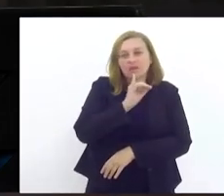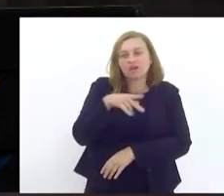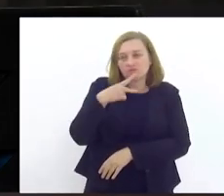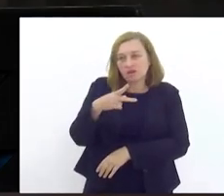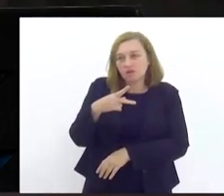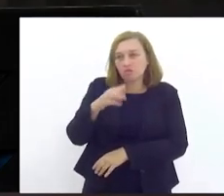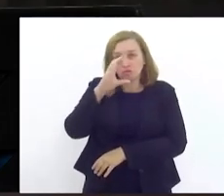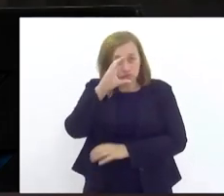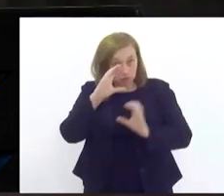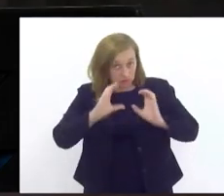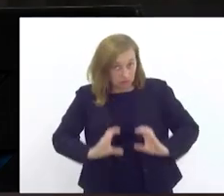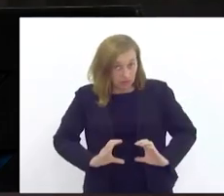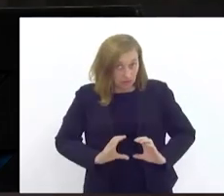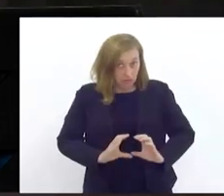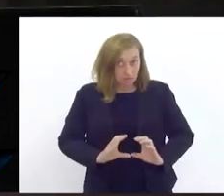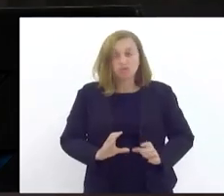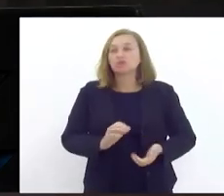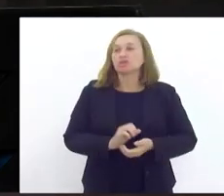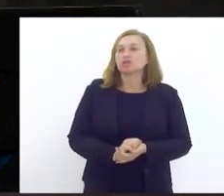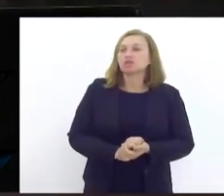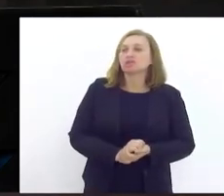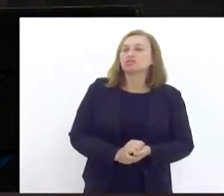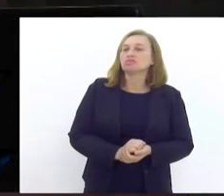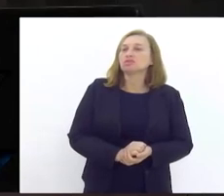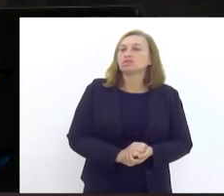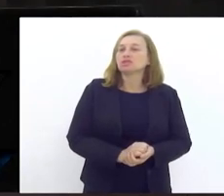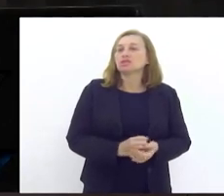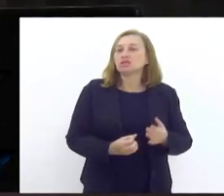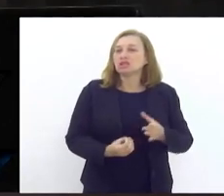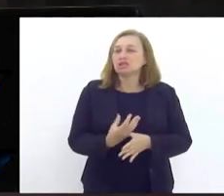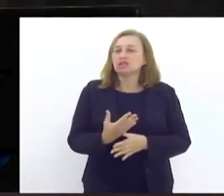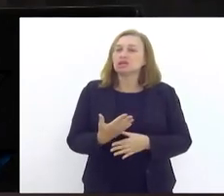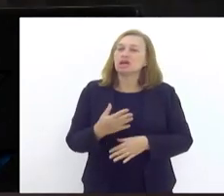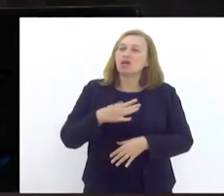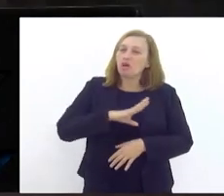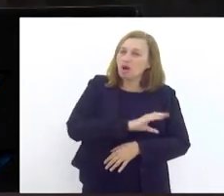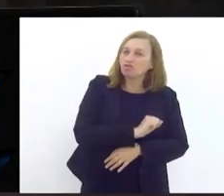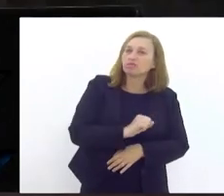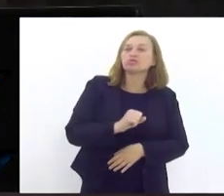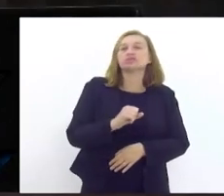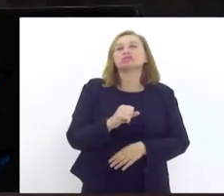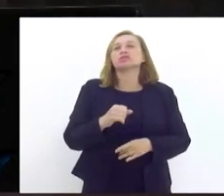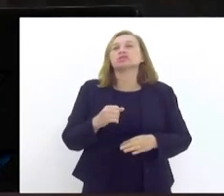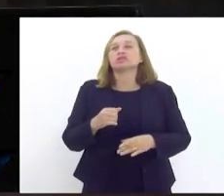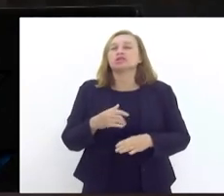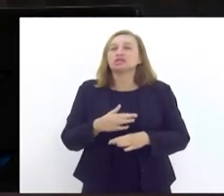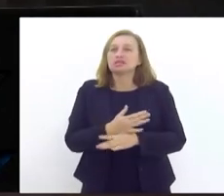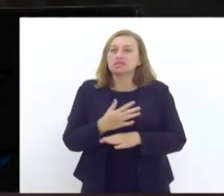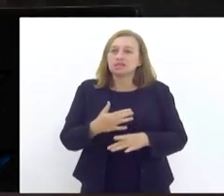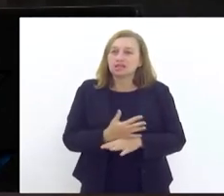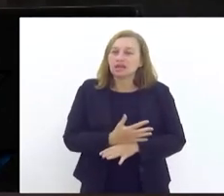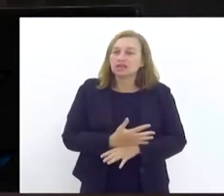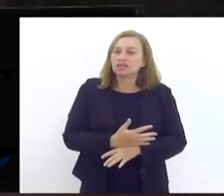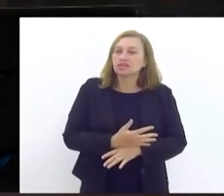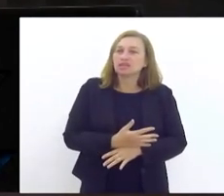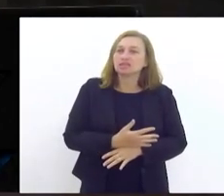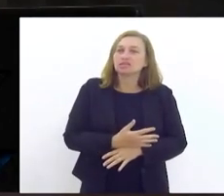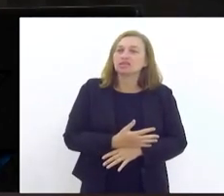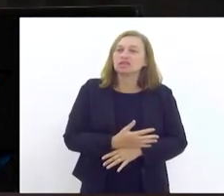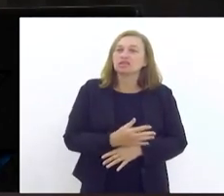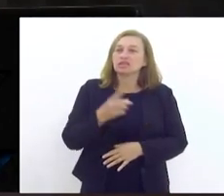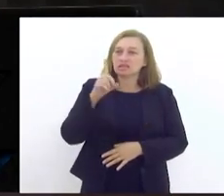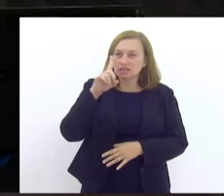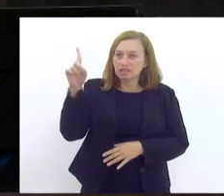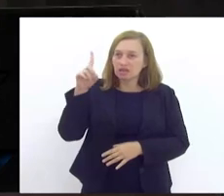como cidadão um cara que cria nasceu adora essa cidade ama essa cidade cria os filhos dessa cidade e se Deus